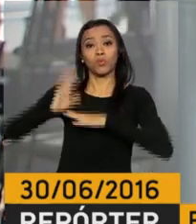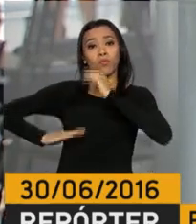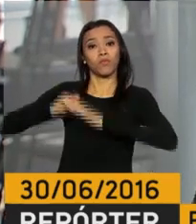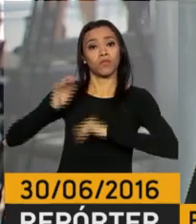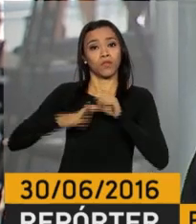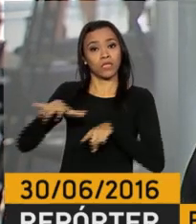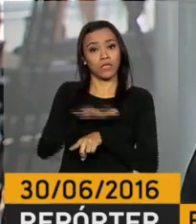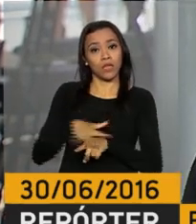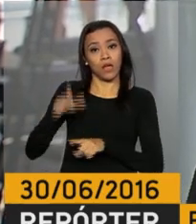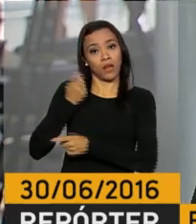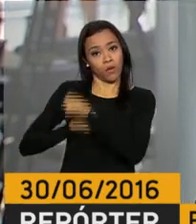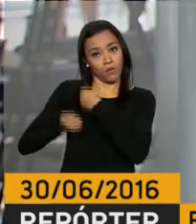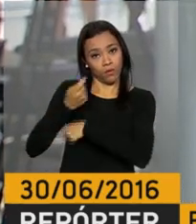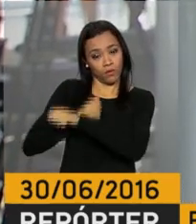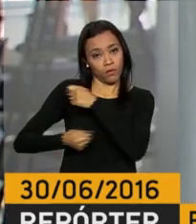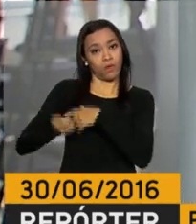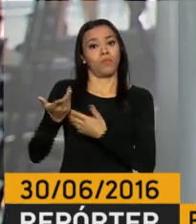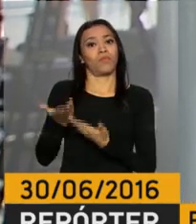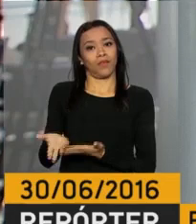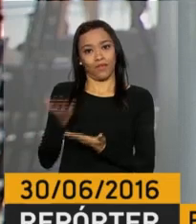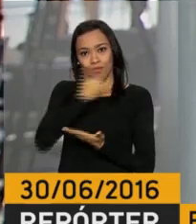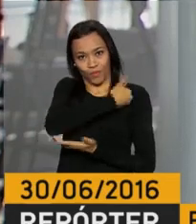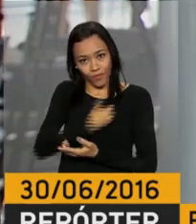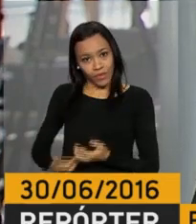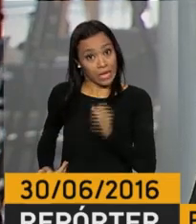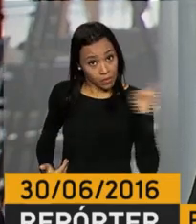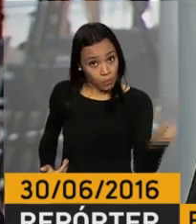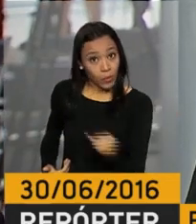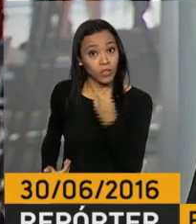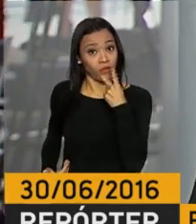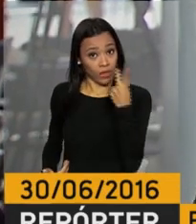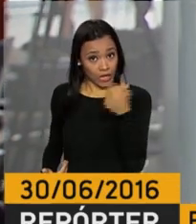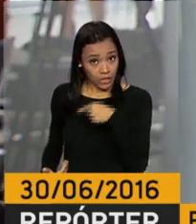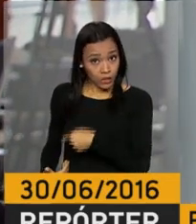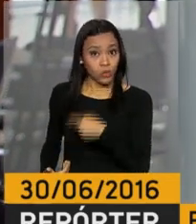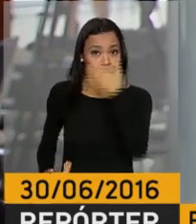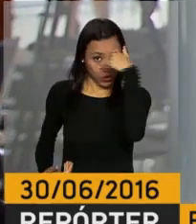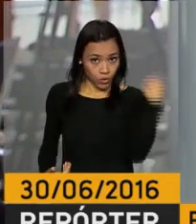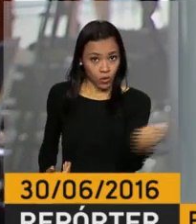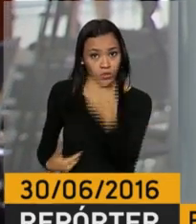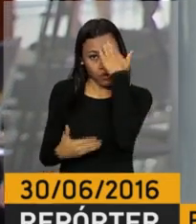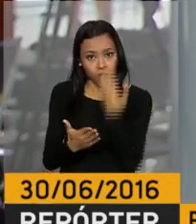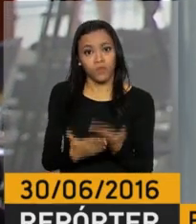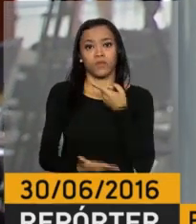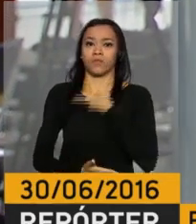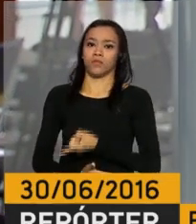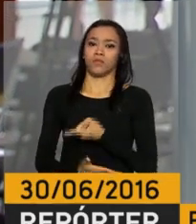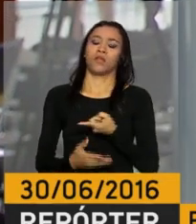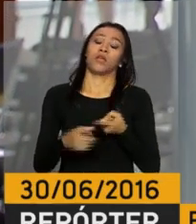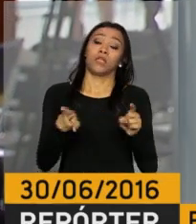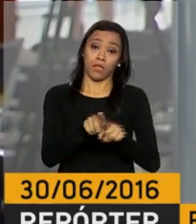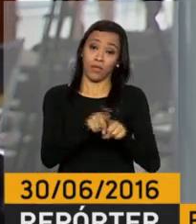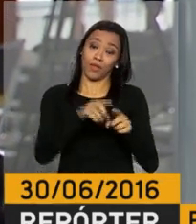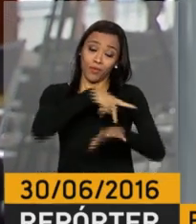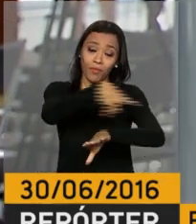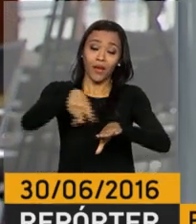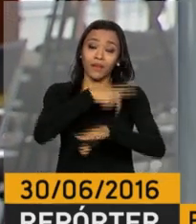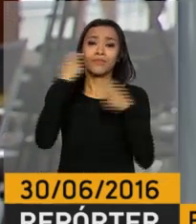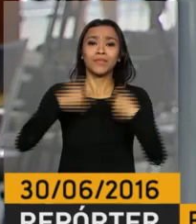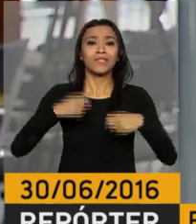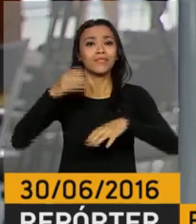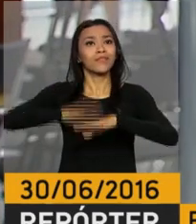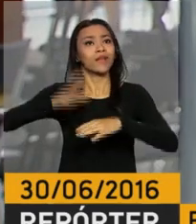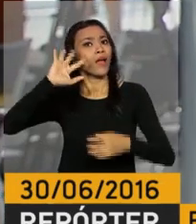é importante a gente citar aqui fazer essa ressalva mas importante dizer que nós precisamos que o país precisa tomar medidas